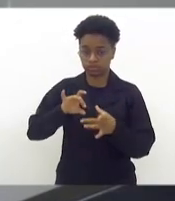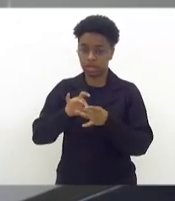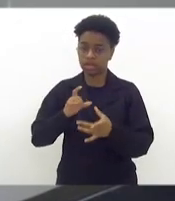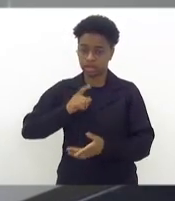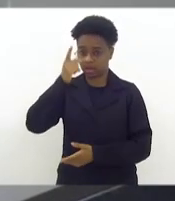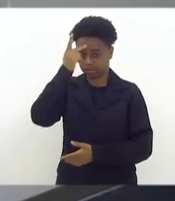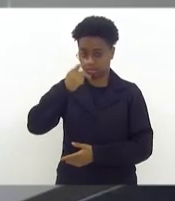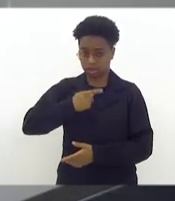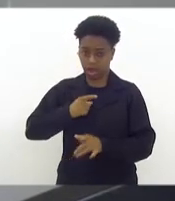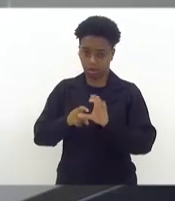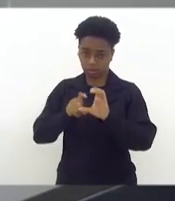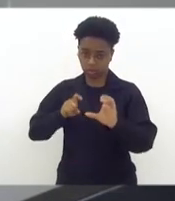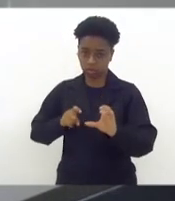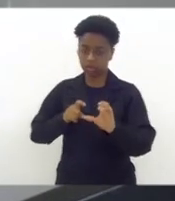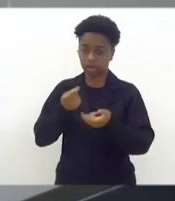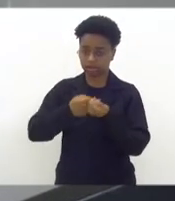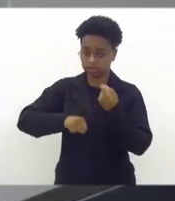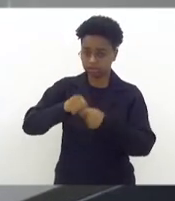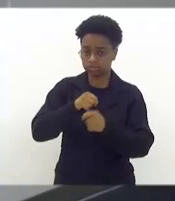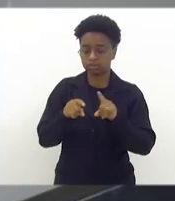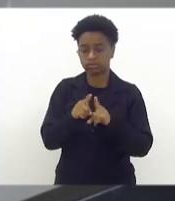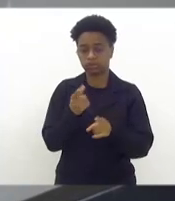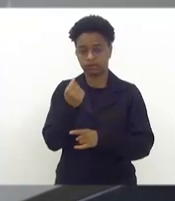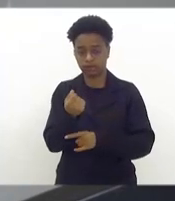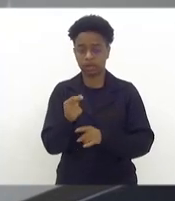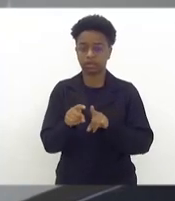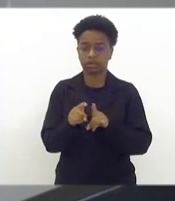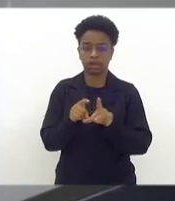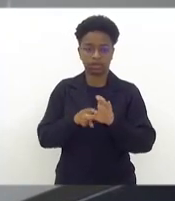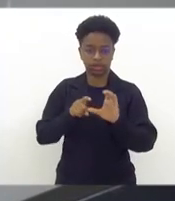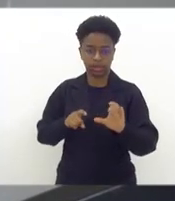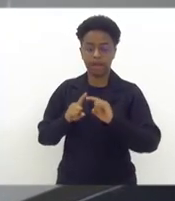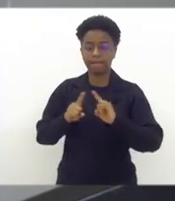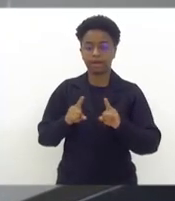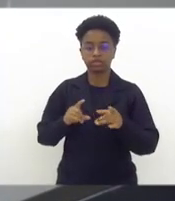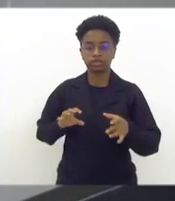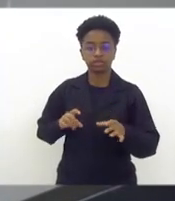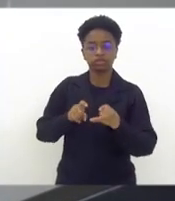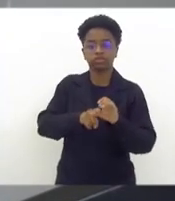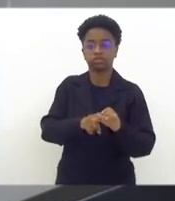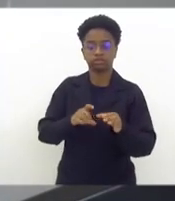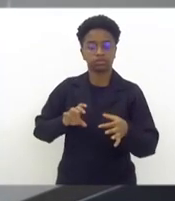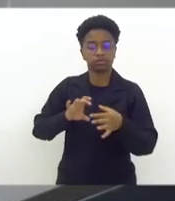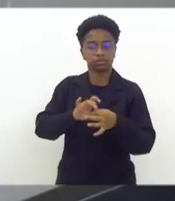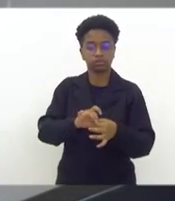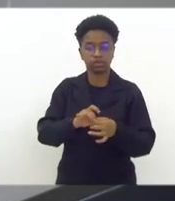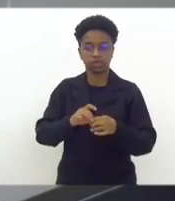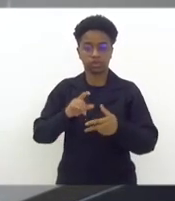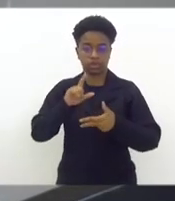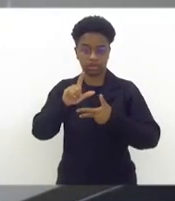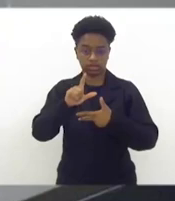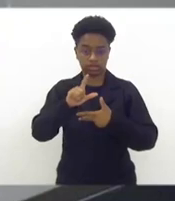autonomia administrativa e financeira, e independência, apesar de ser mas é um órgão vinculado ao legislativo.